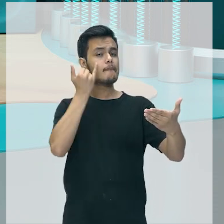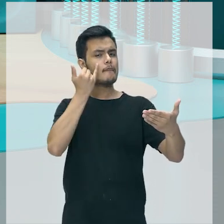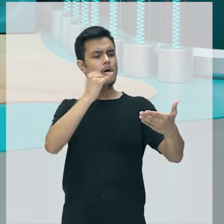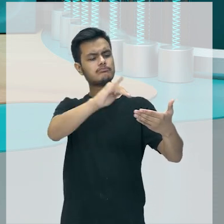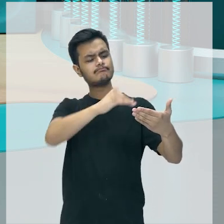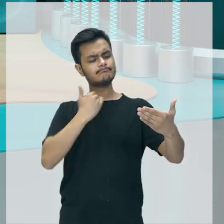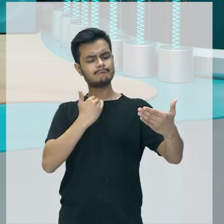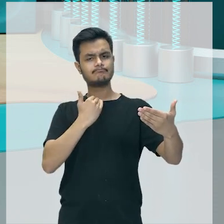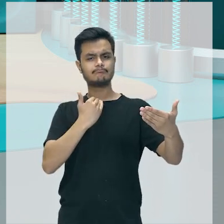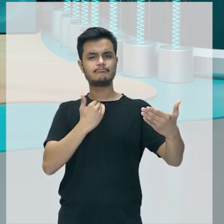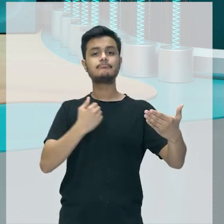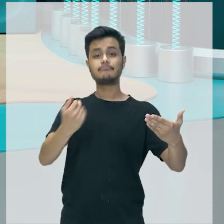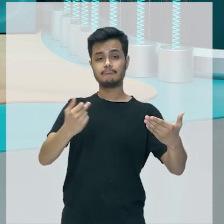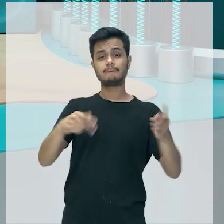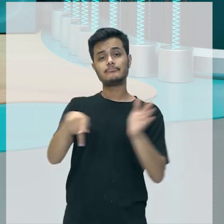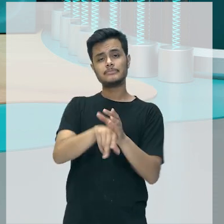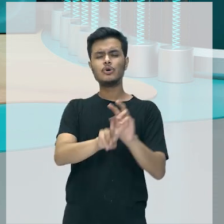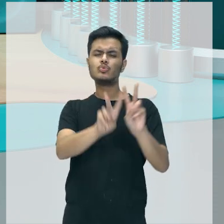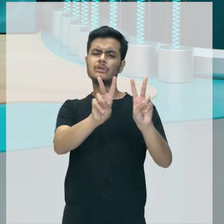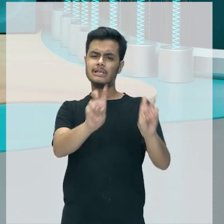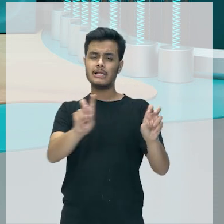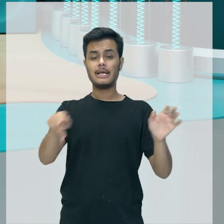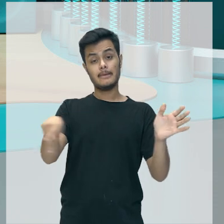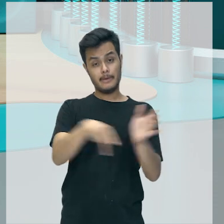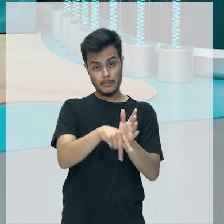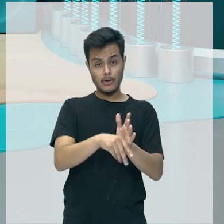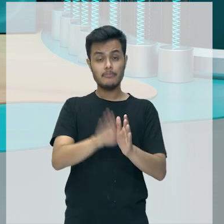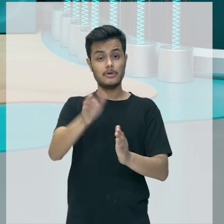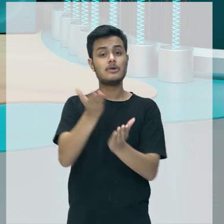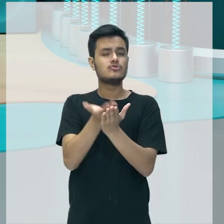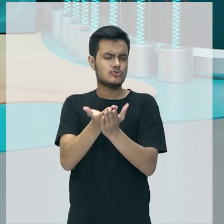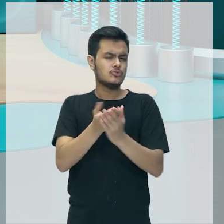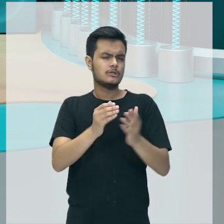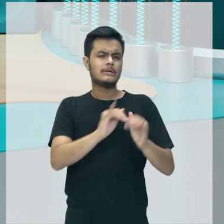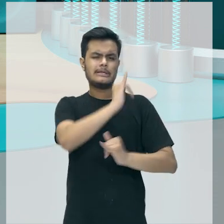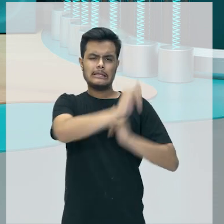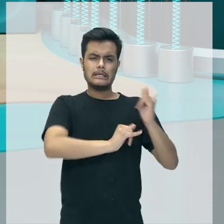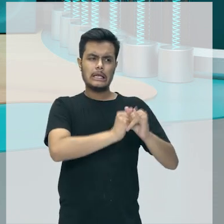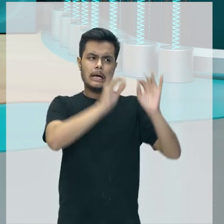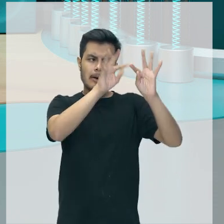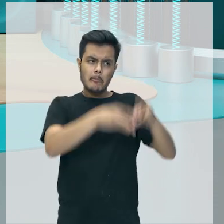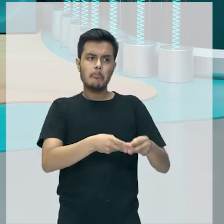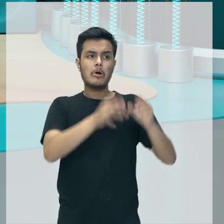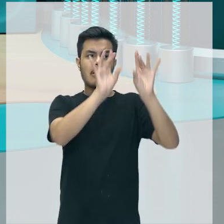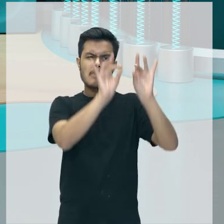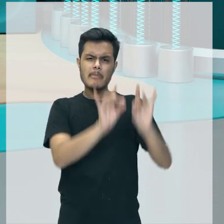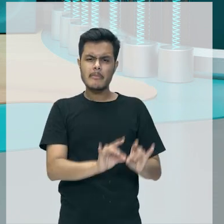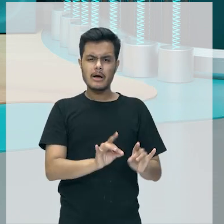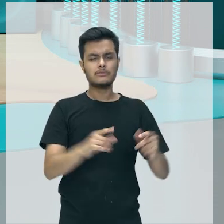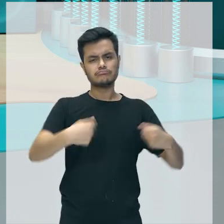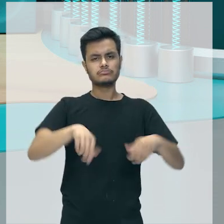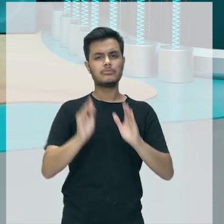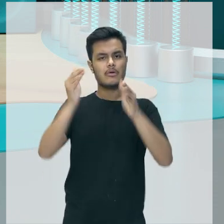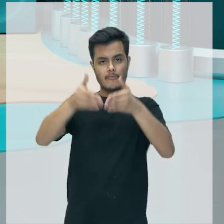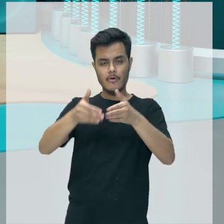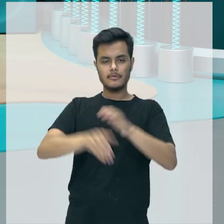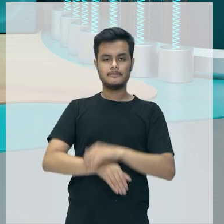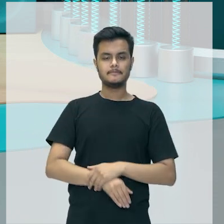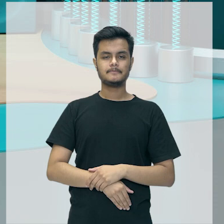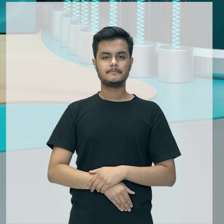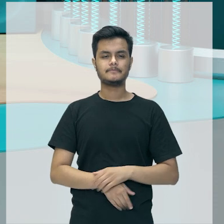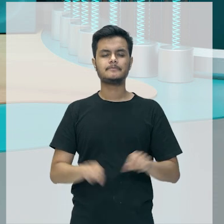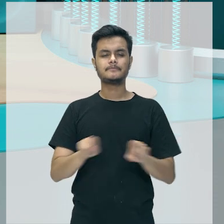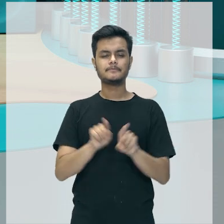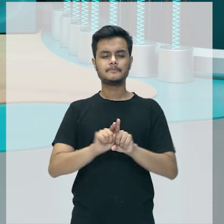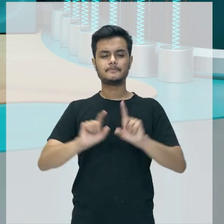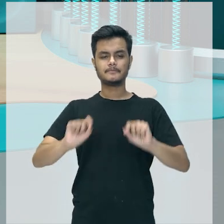procurando uma informação específica, você pega alguma coisa na internet, você não lê tudo, você seleciona. Temos ainda aqui exemplo de